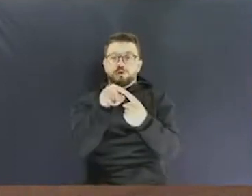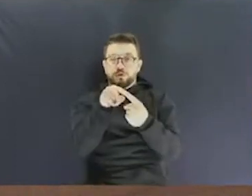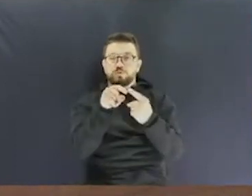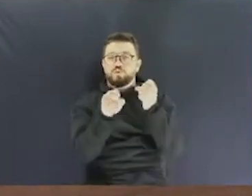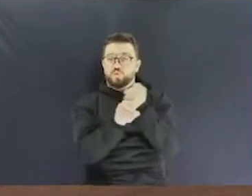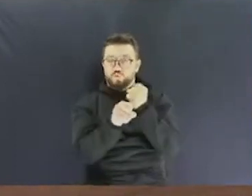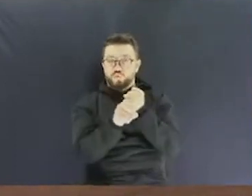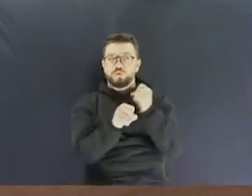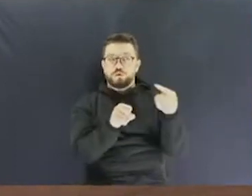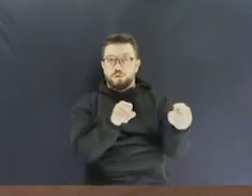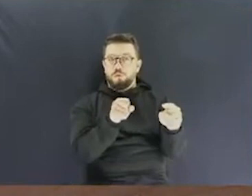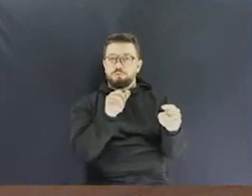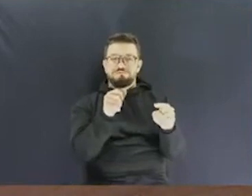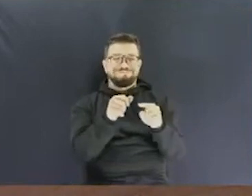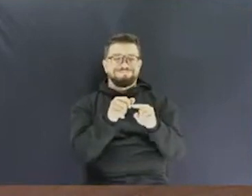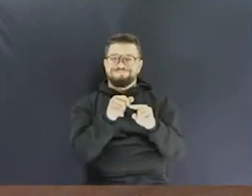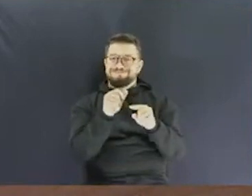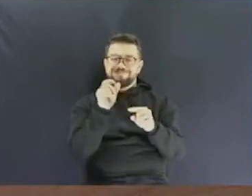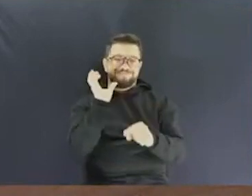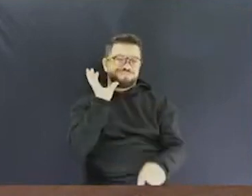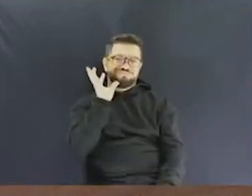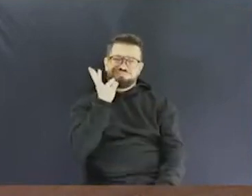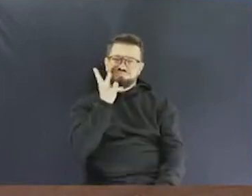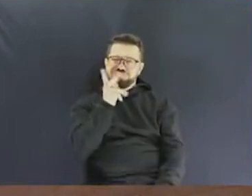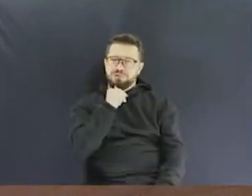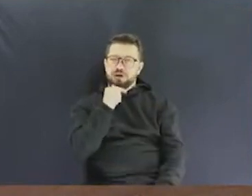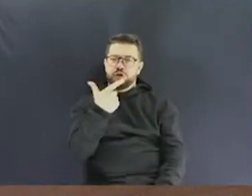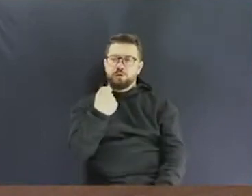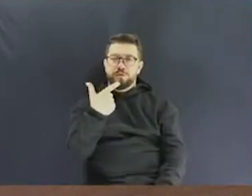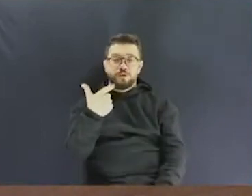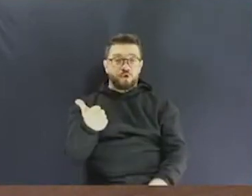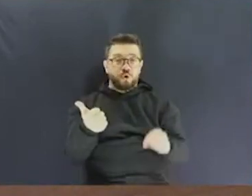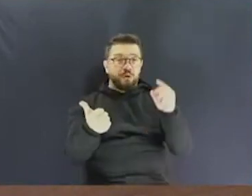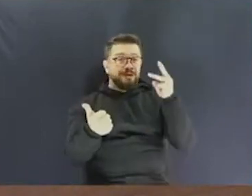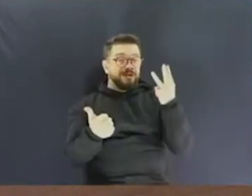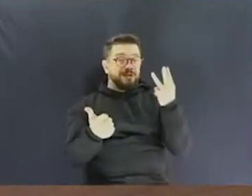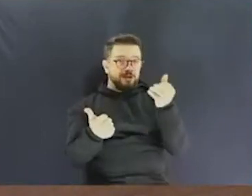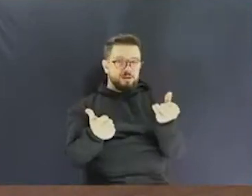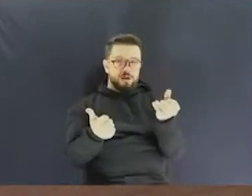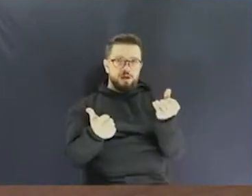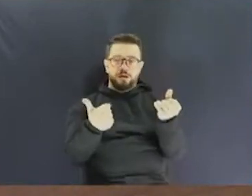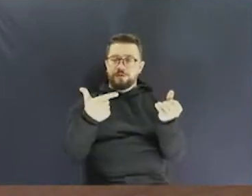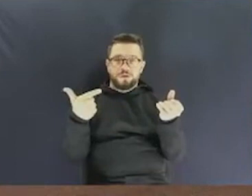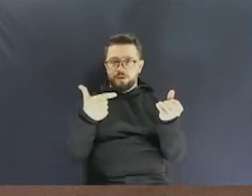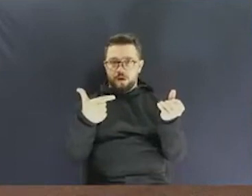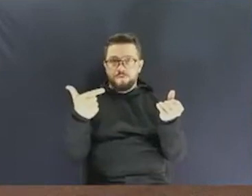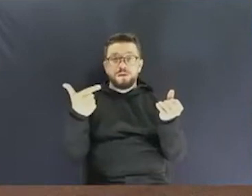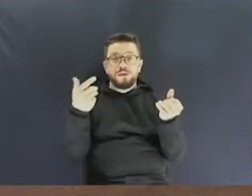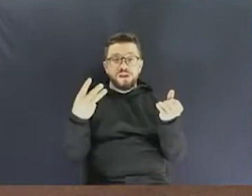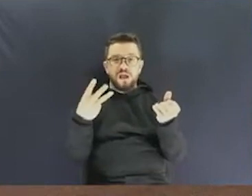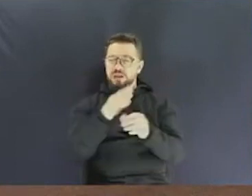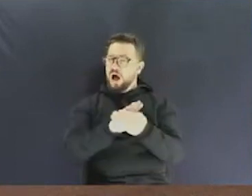então, em 2021 foram entregues 36 unidades, em 2022 e 2023 não tivemos nenhuma